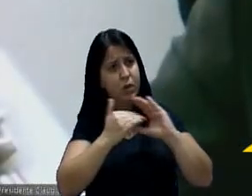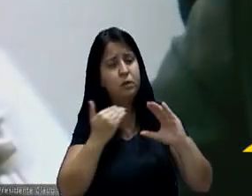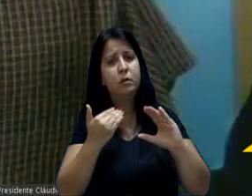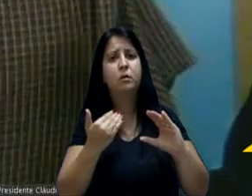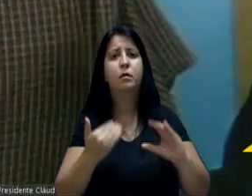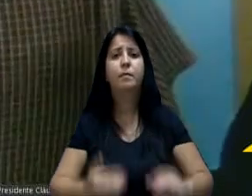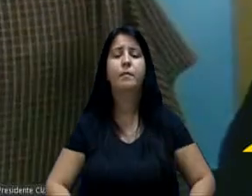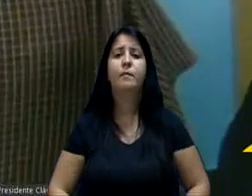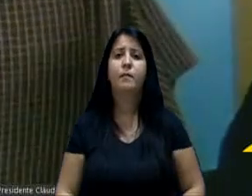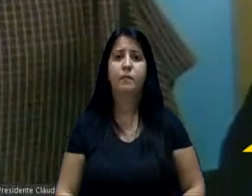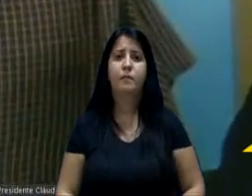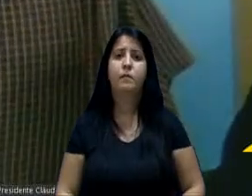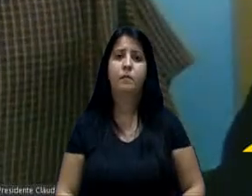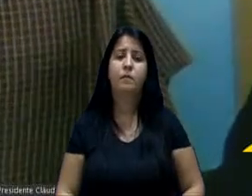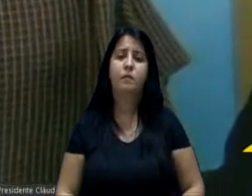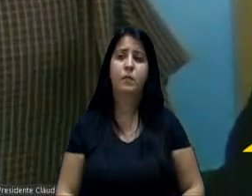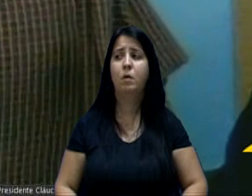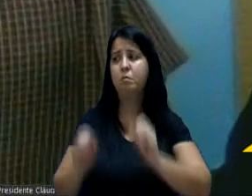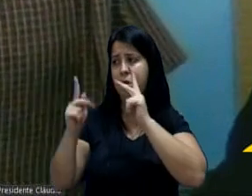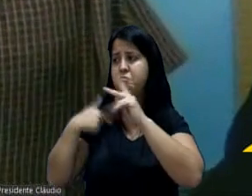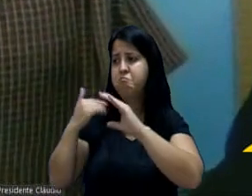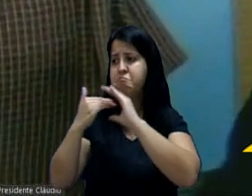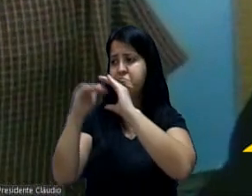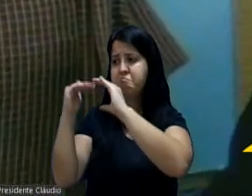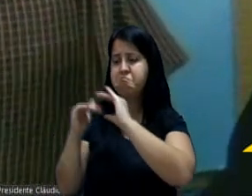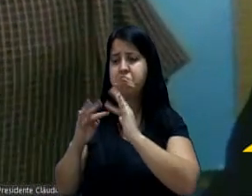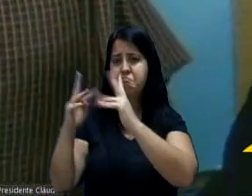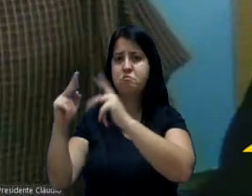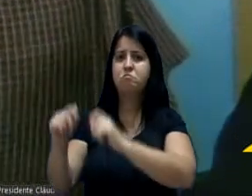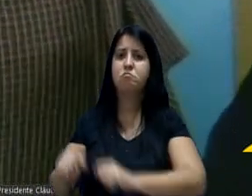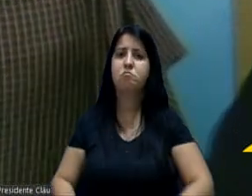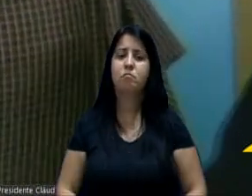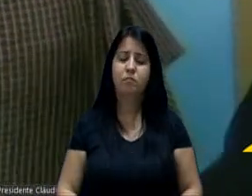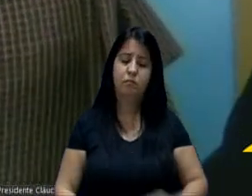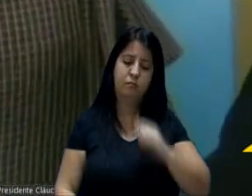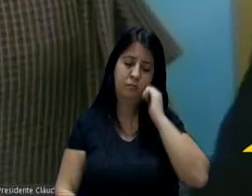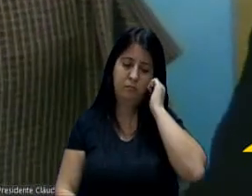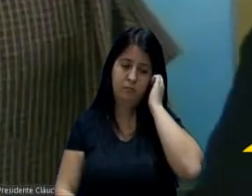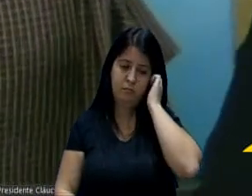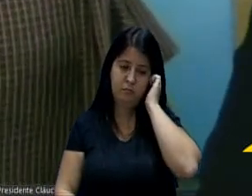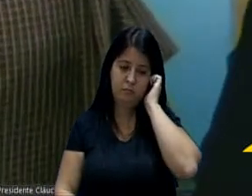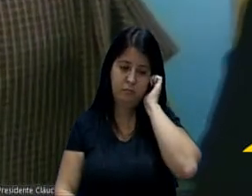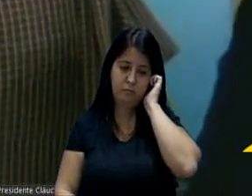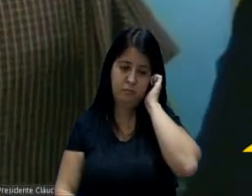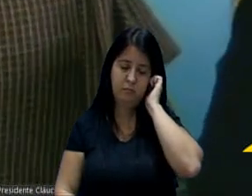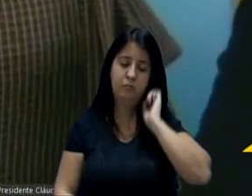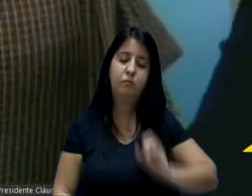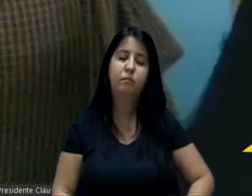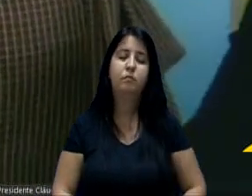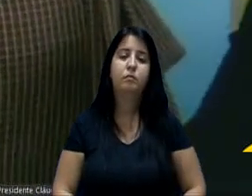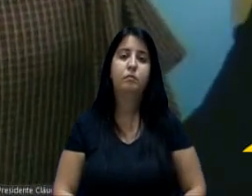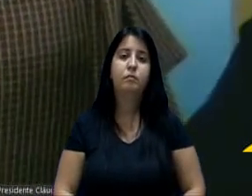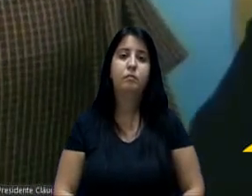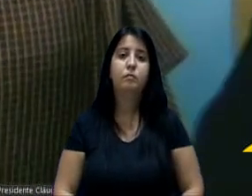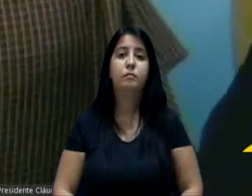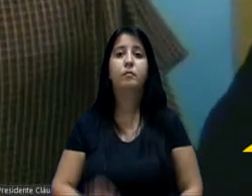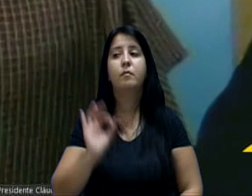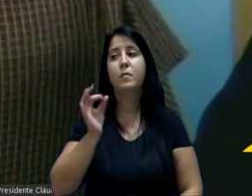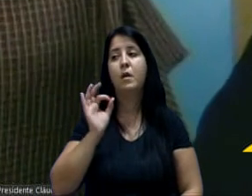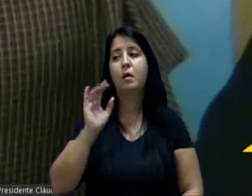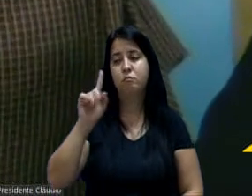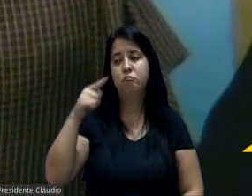Tá, joia. Estaremos mandando para todos. Tá, pode deixar. Obrigado. Nós já temos. Tá, joia. Logo em seguida, vereador.